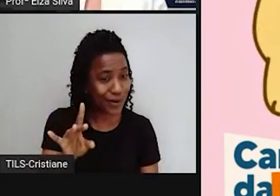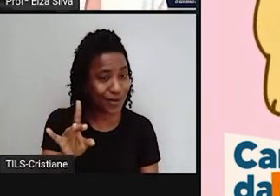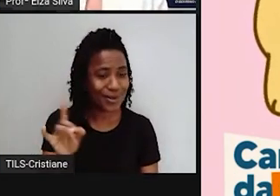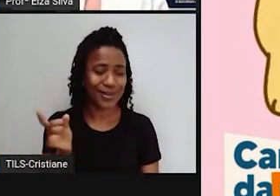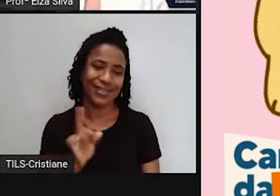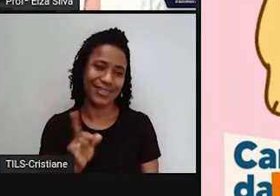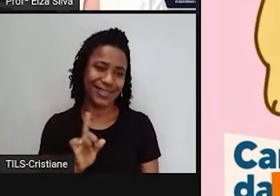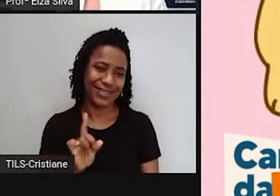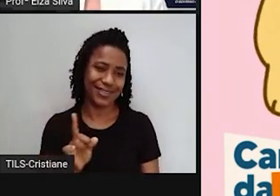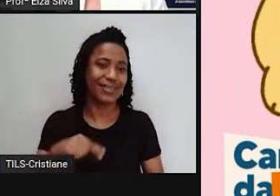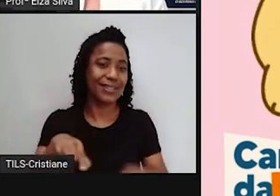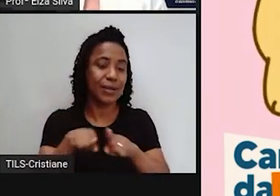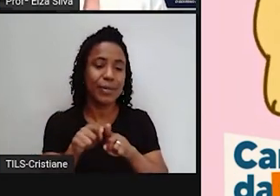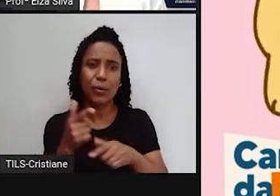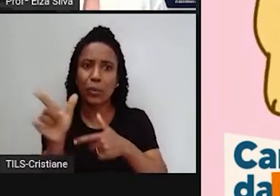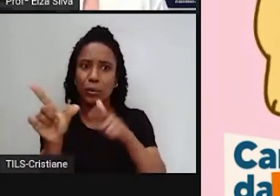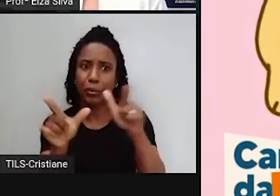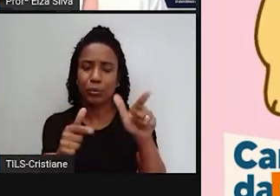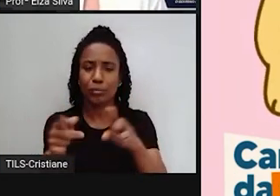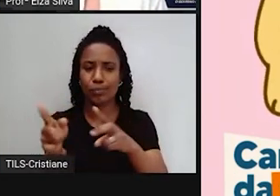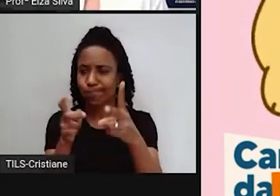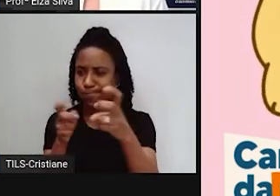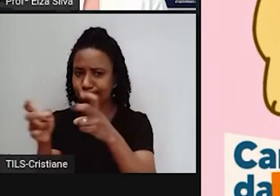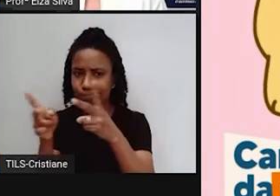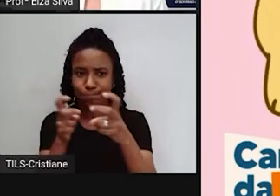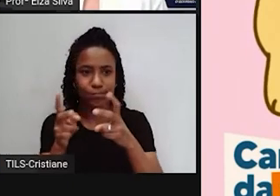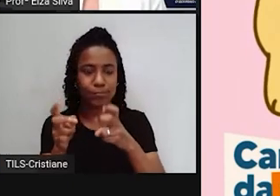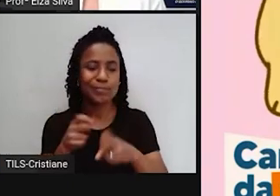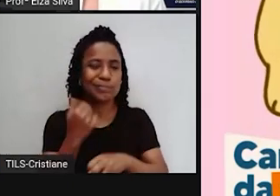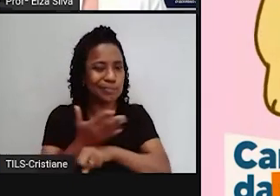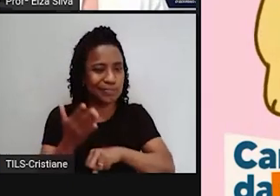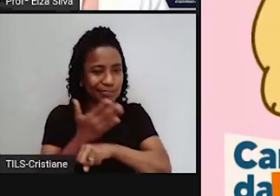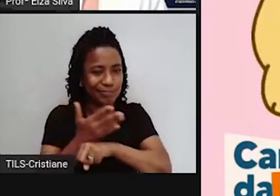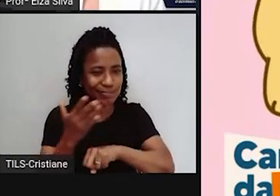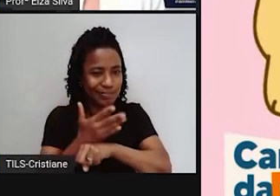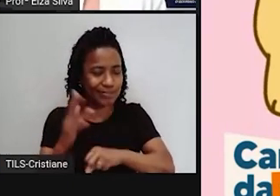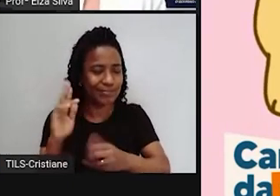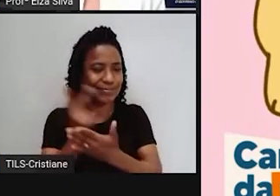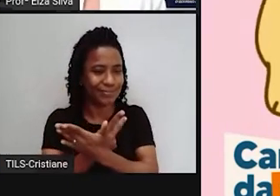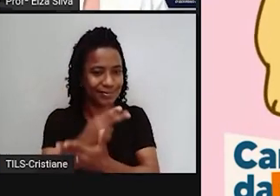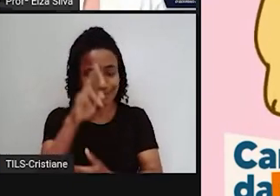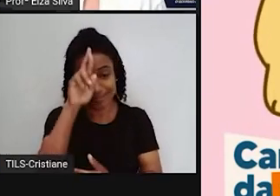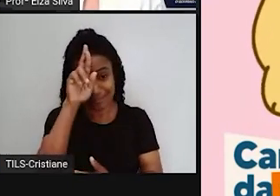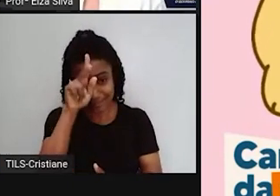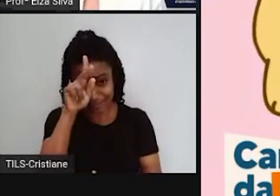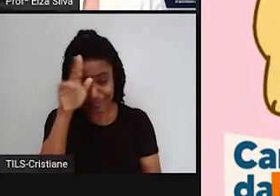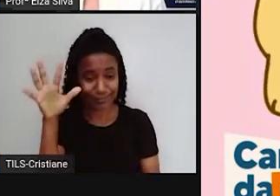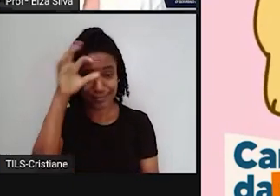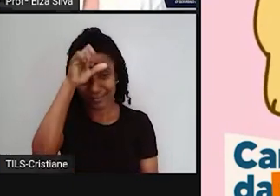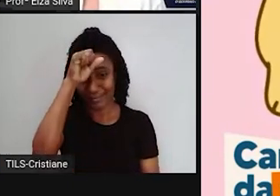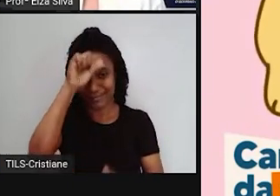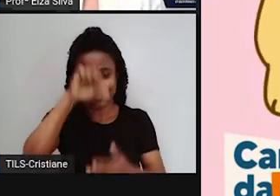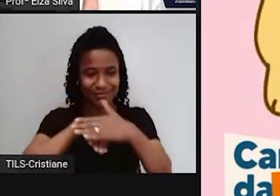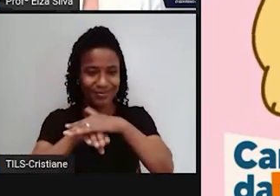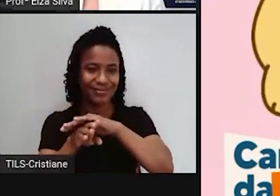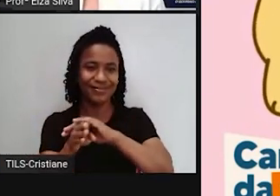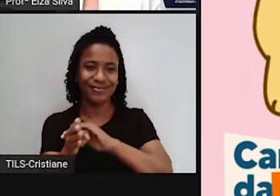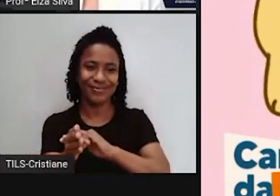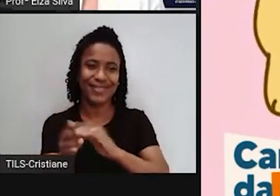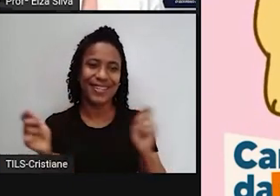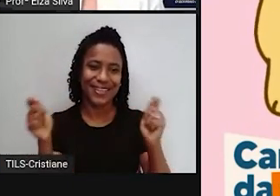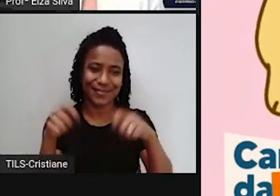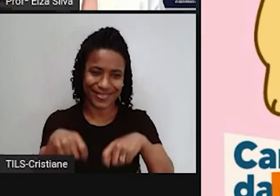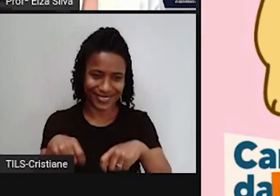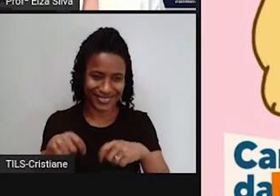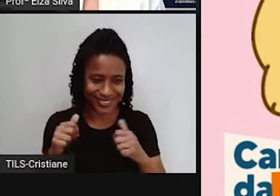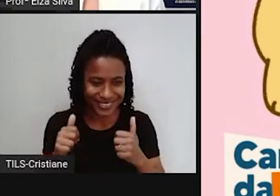aprendizagens que a gente precisa construir ao longo de nossa vida e em todas as situações que nós nos colocamos.